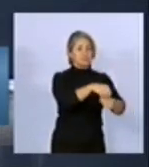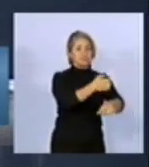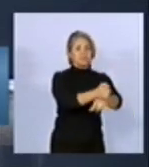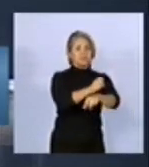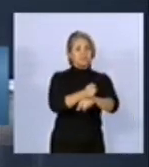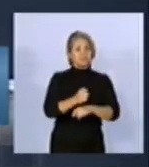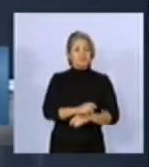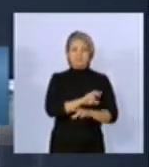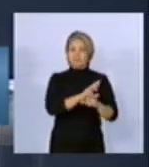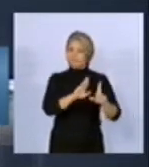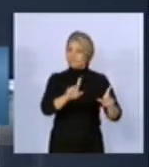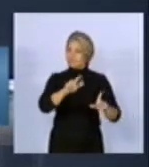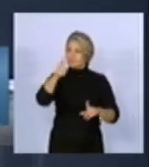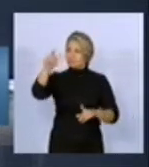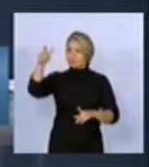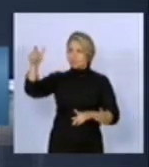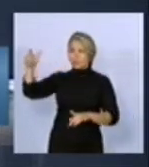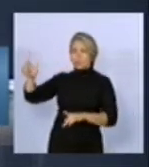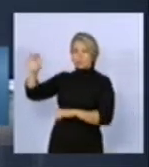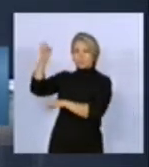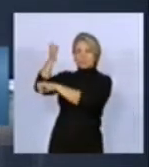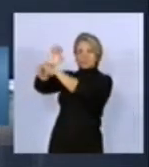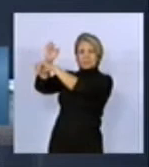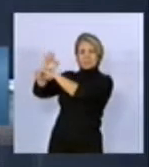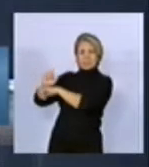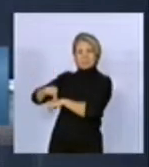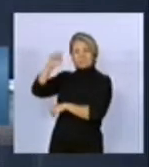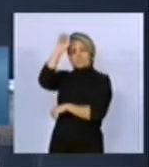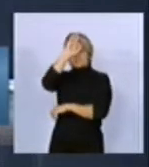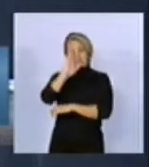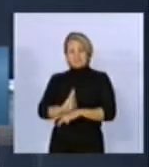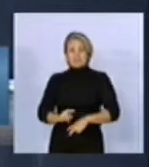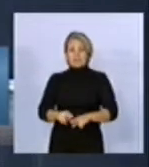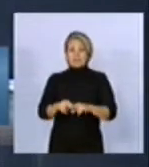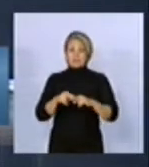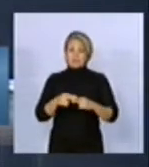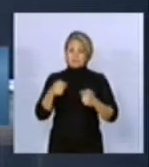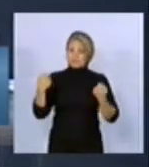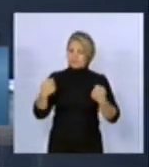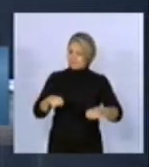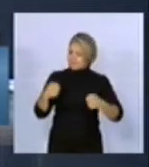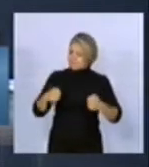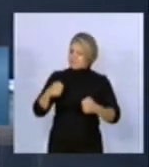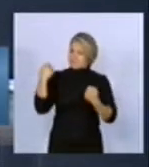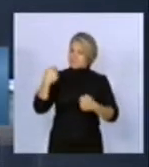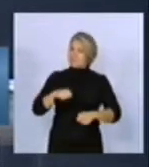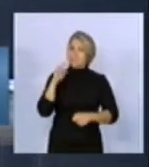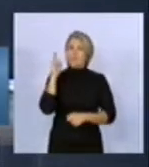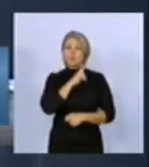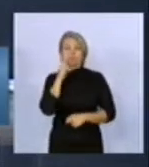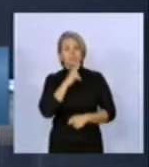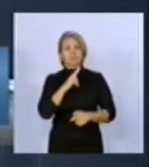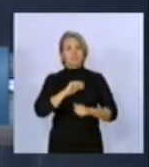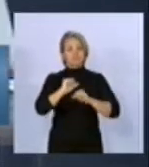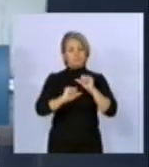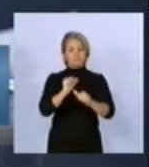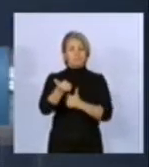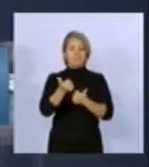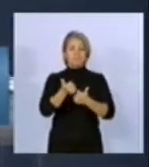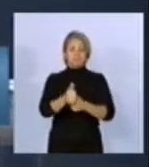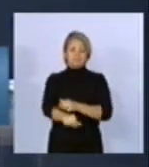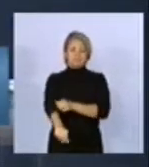estado que não é diferente do restante do nosso país dada a essa necessidade de ajuste